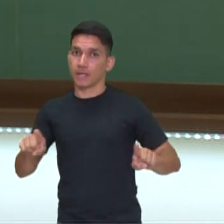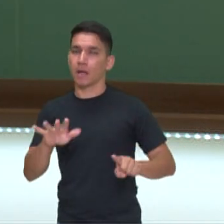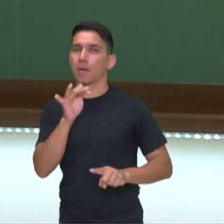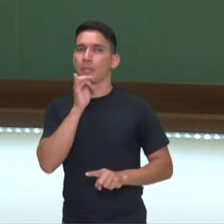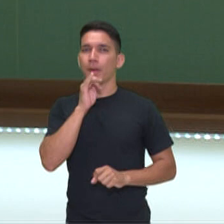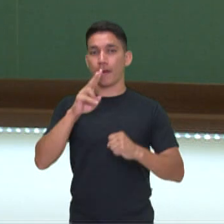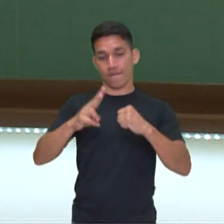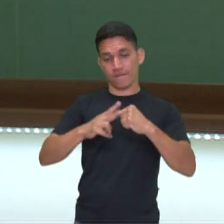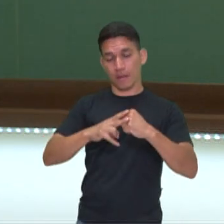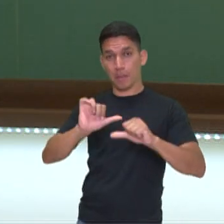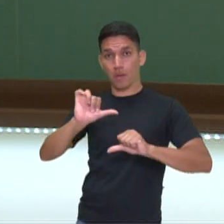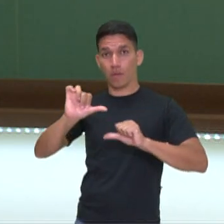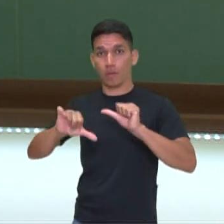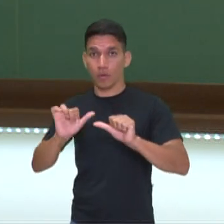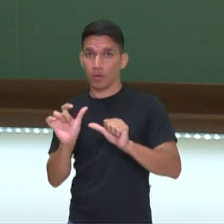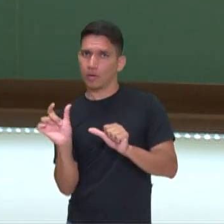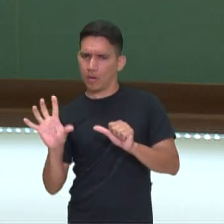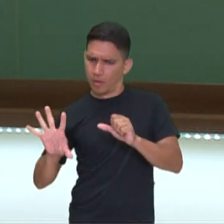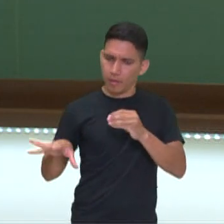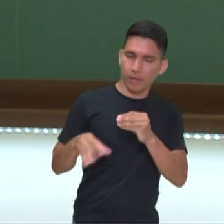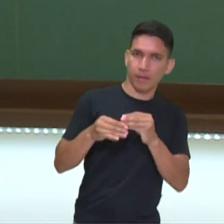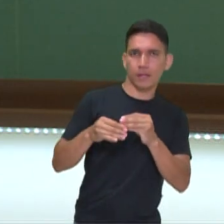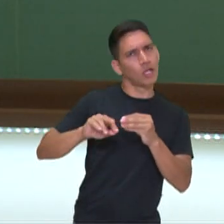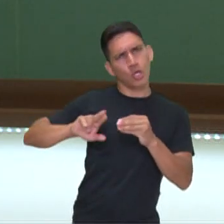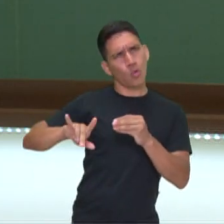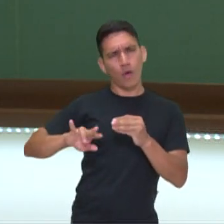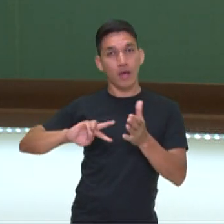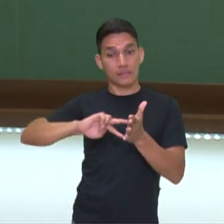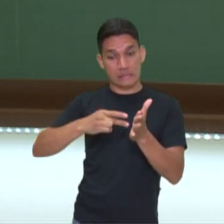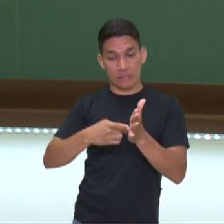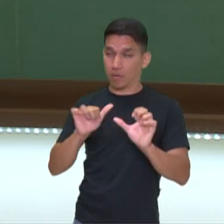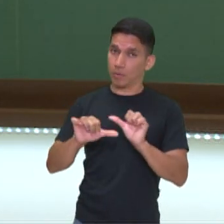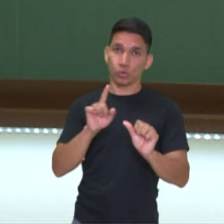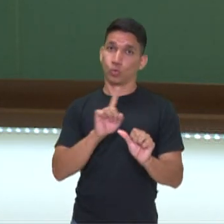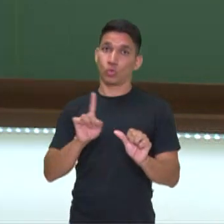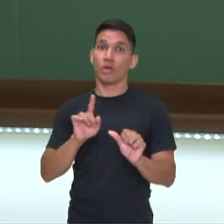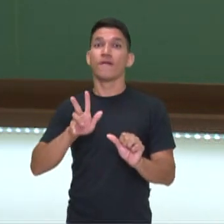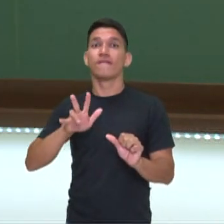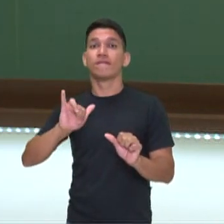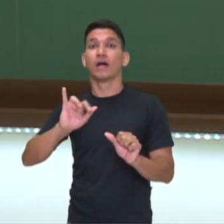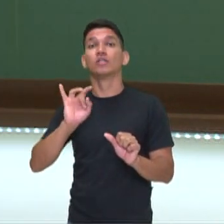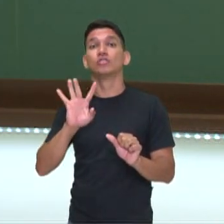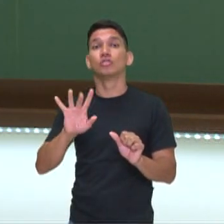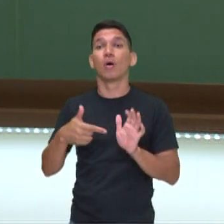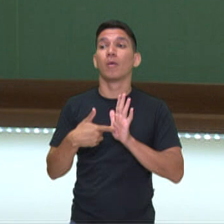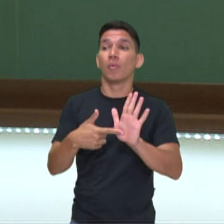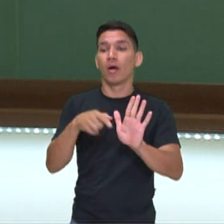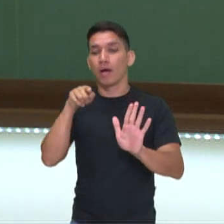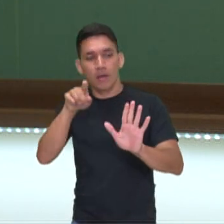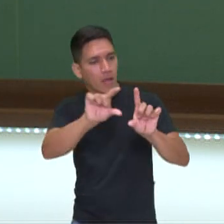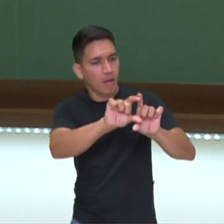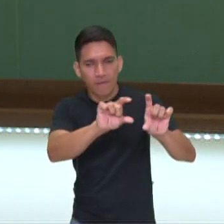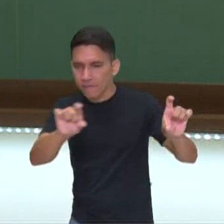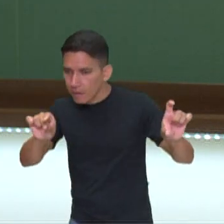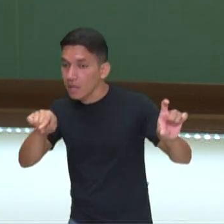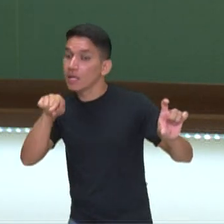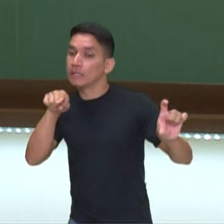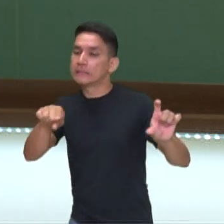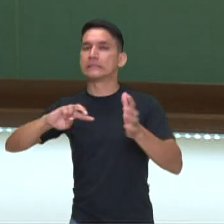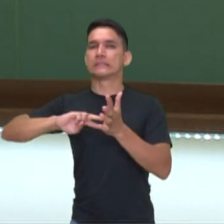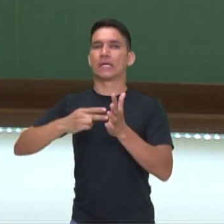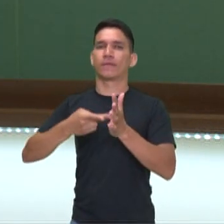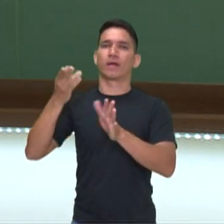verbal. Não que ele vai indicar que ele vai mudar o significado, mas simplesmente para indicar que a frase está em terceira